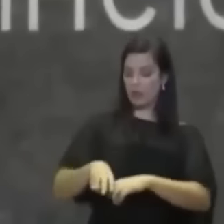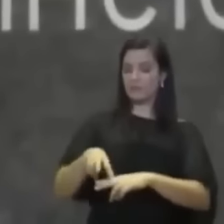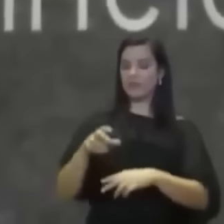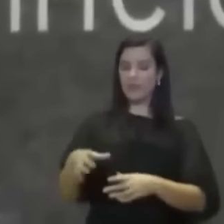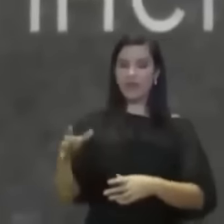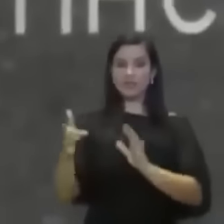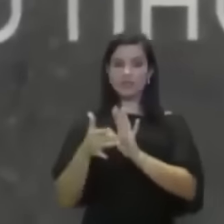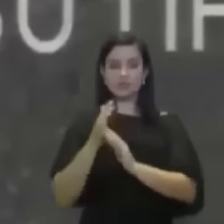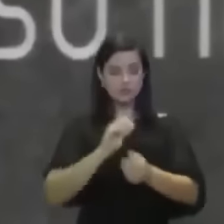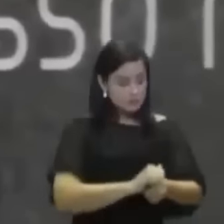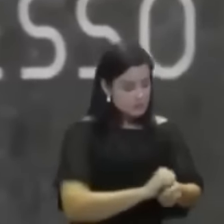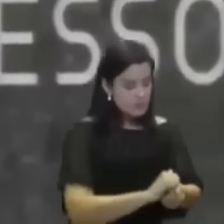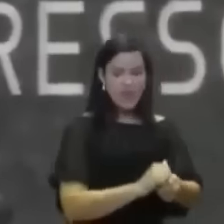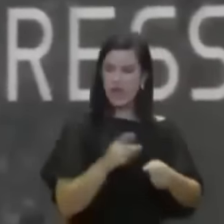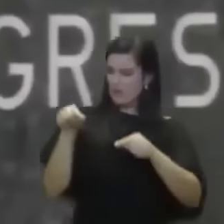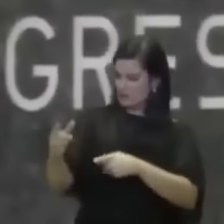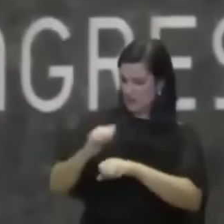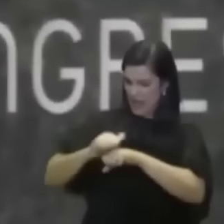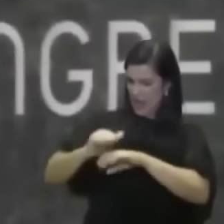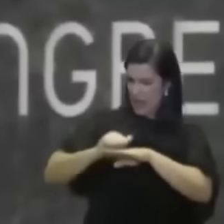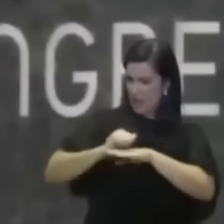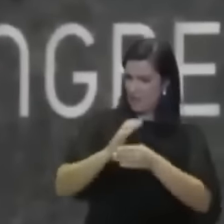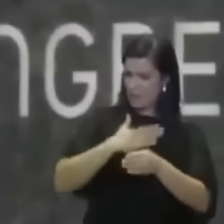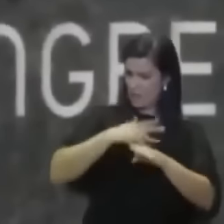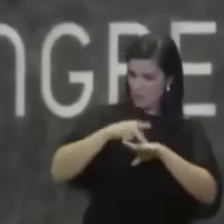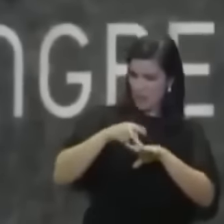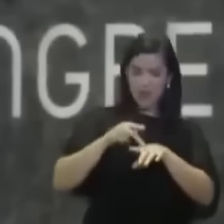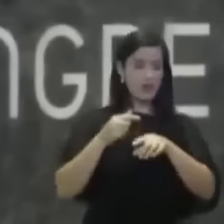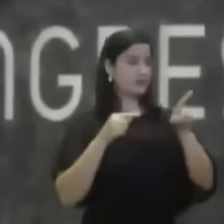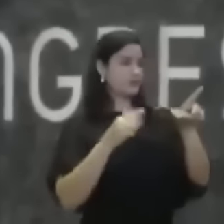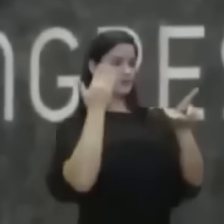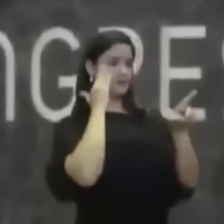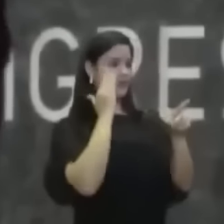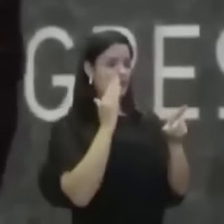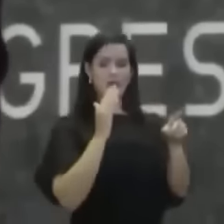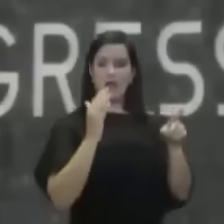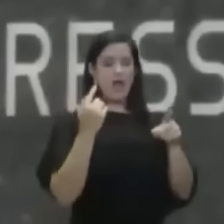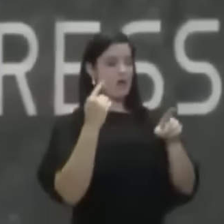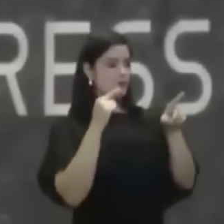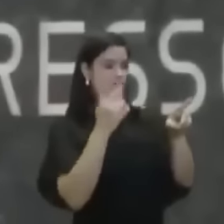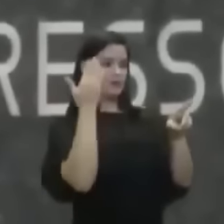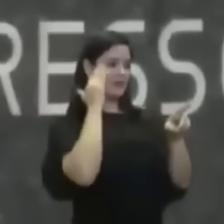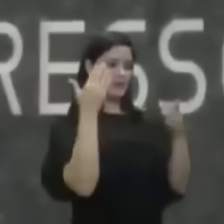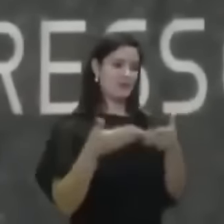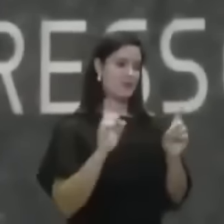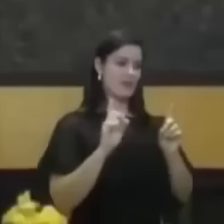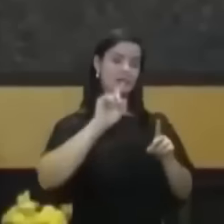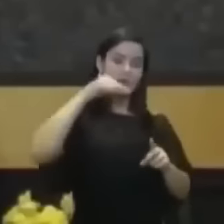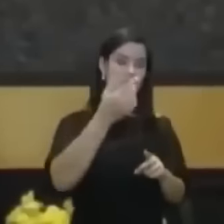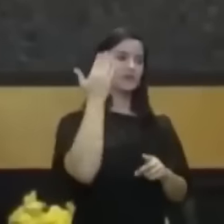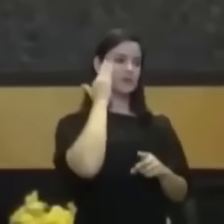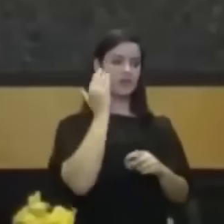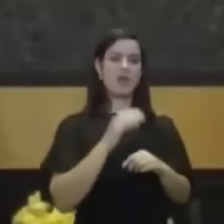E Jesus olha para ele e disse: o que eu faço agora, tu não entendes, entendê-lo-ás depois. Aí